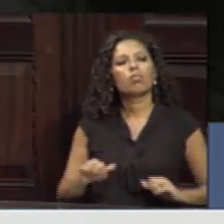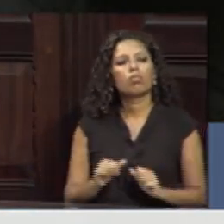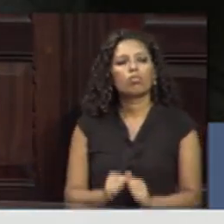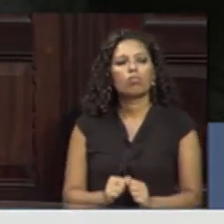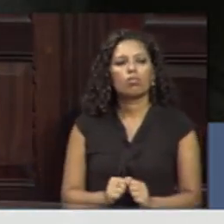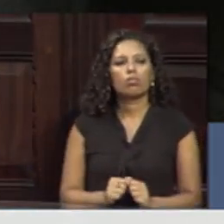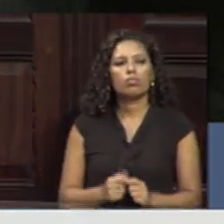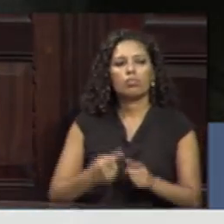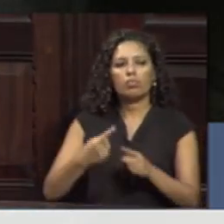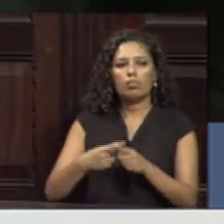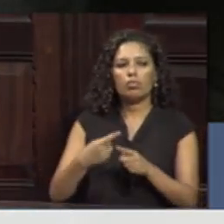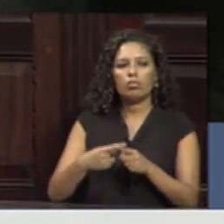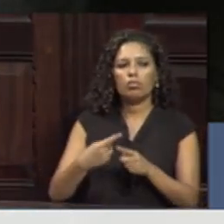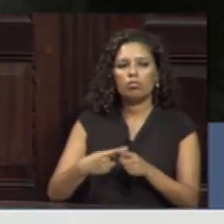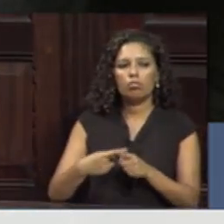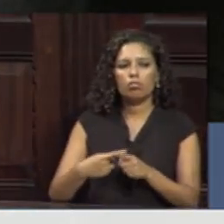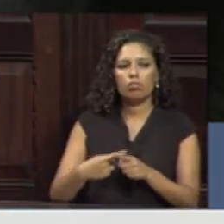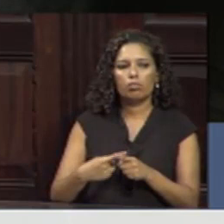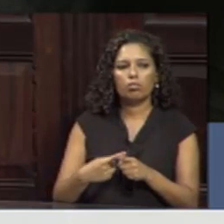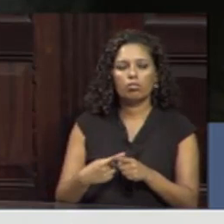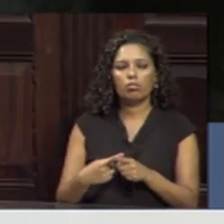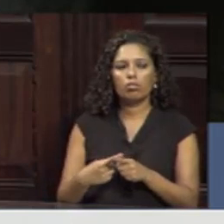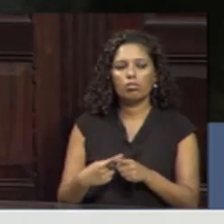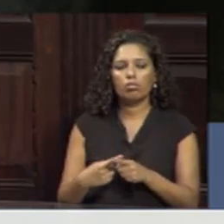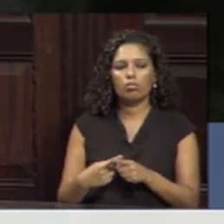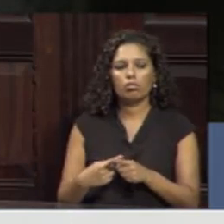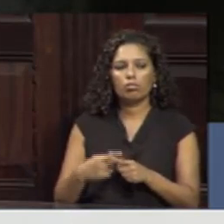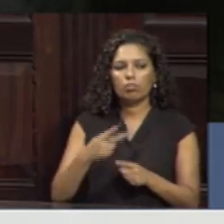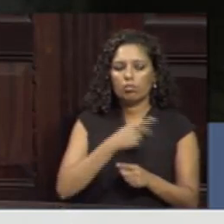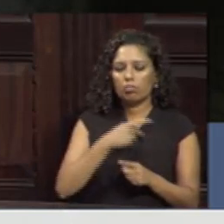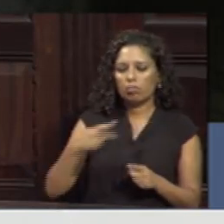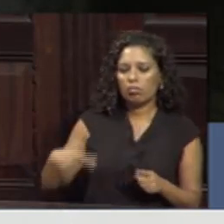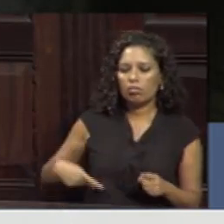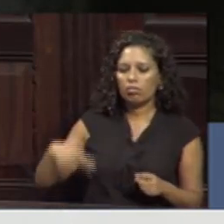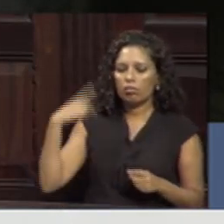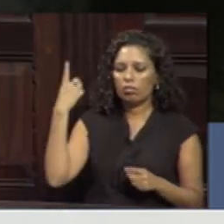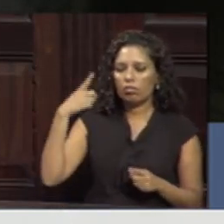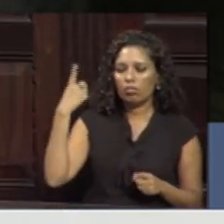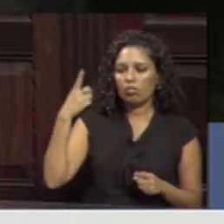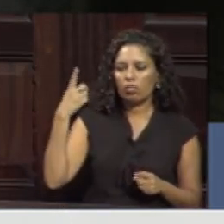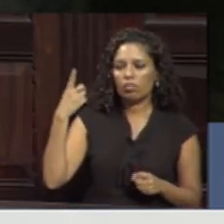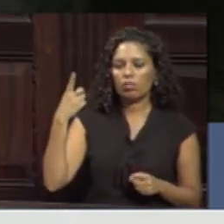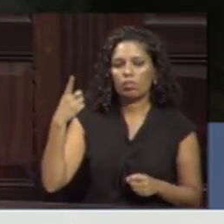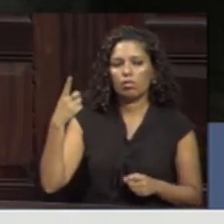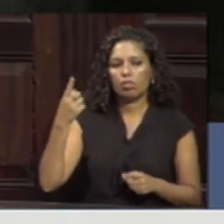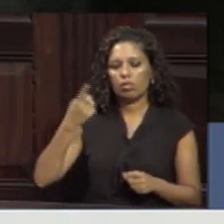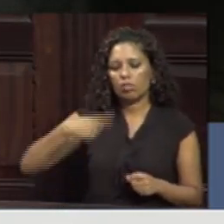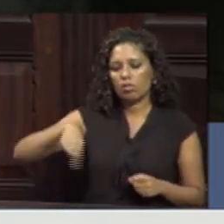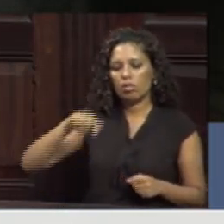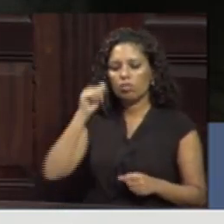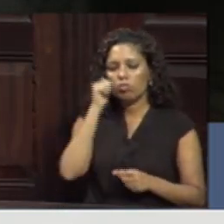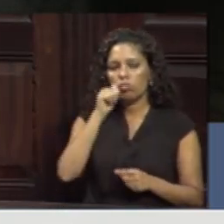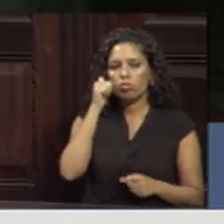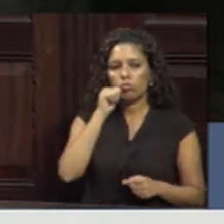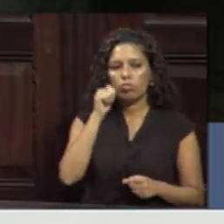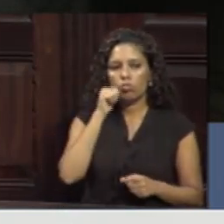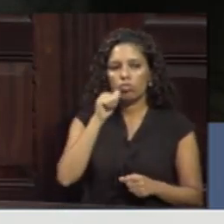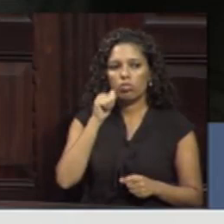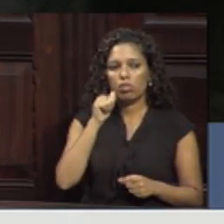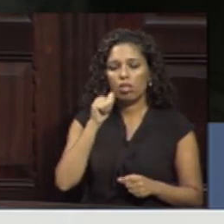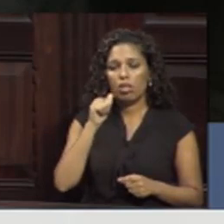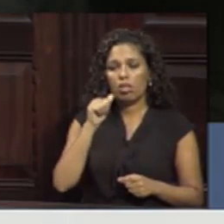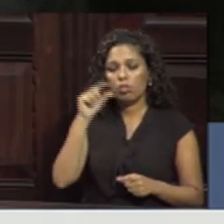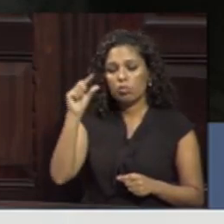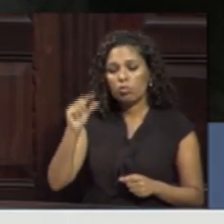Porque a luta, senhor presidente, demais deputados, a luta nossa, das mulheres, que somos minoria